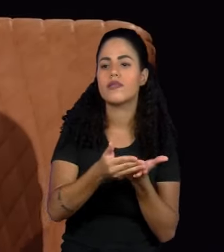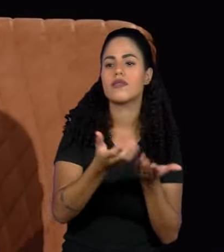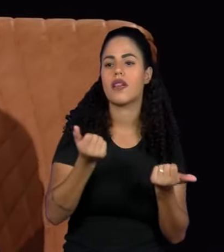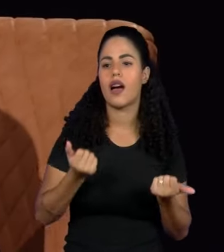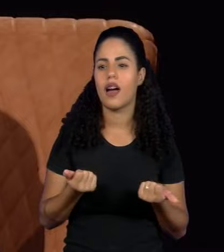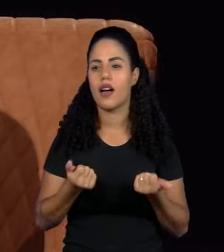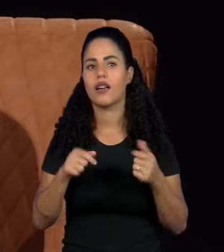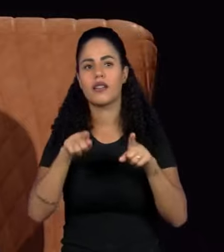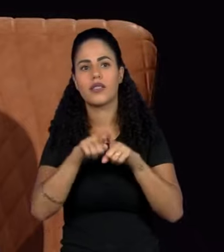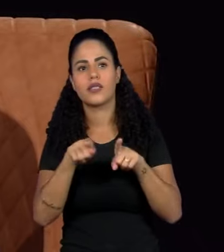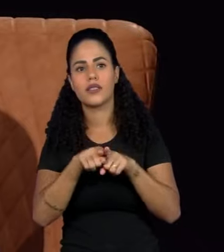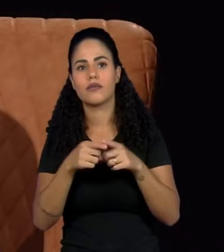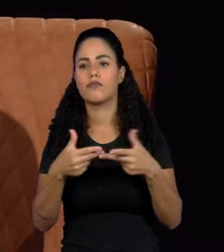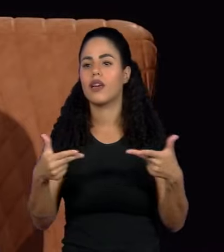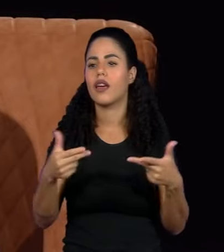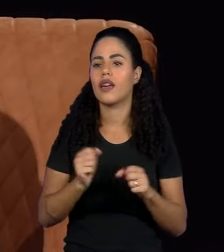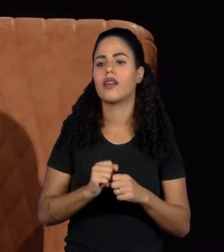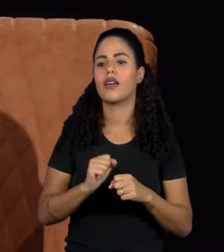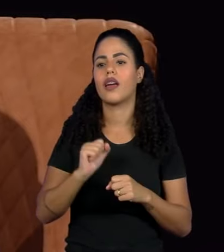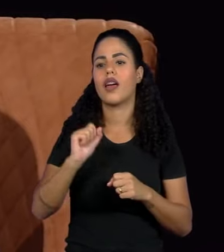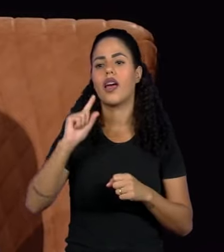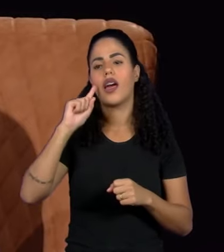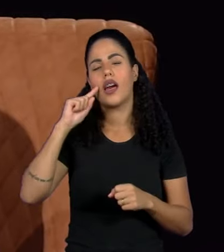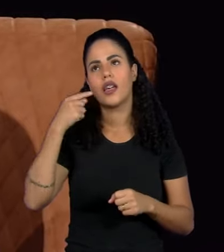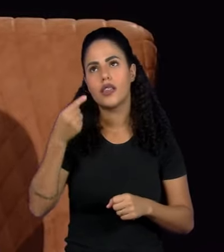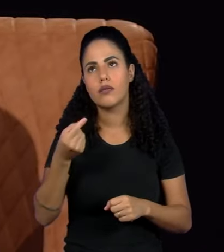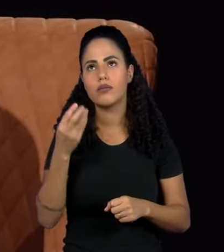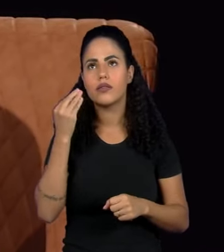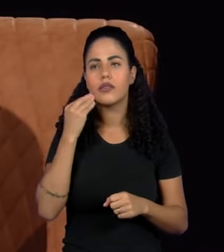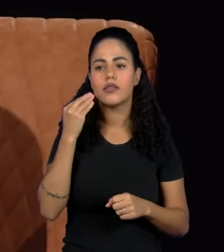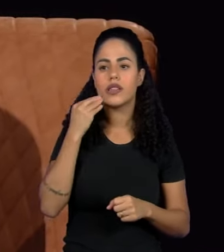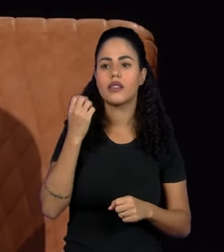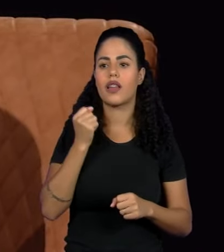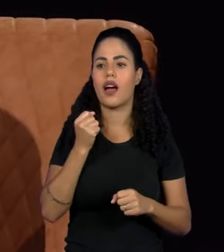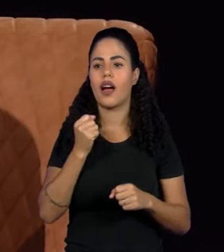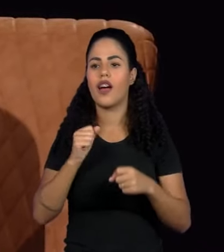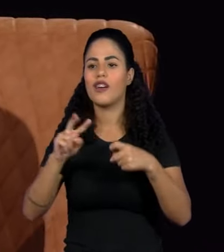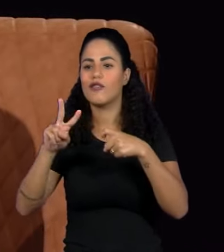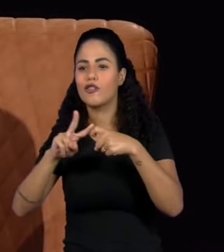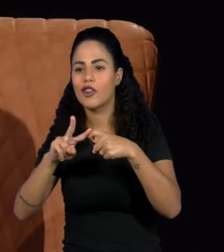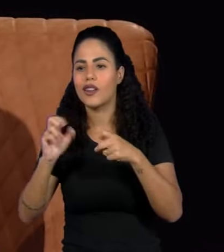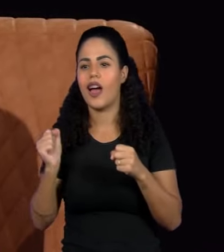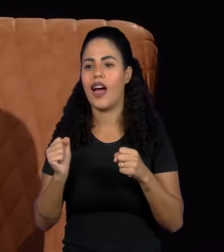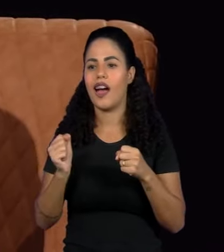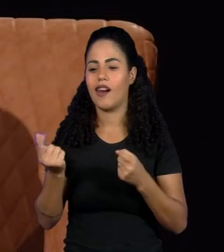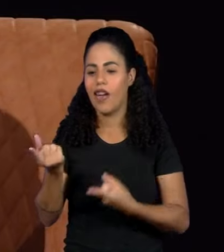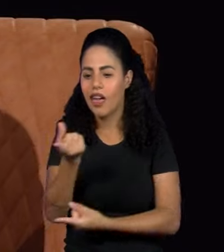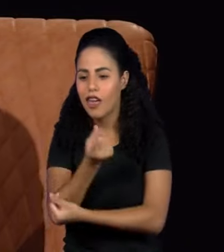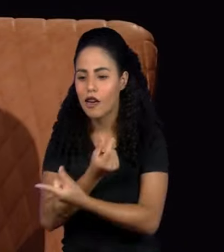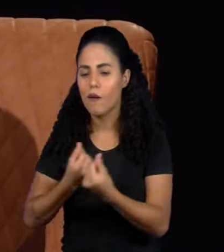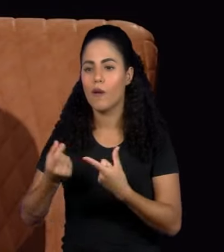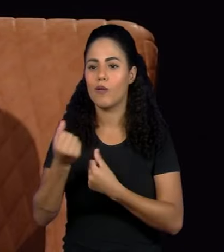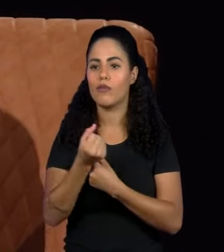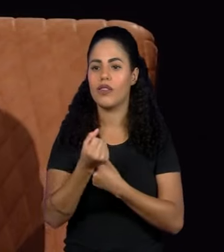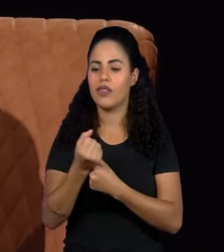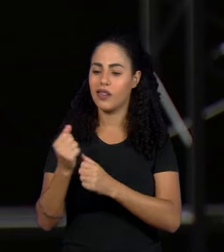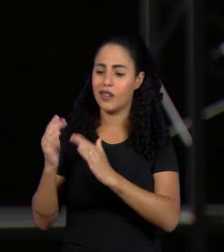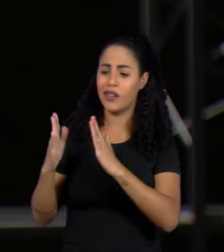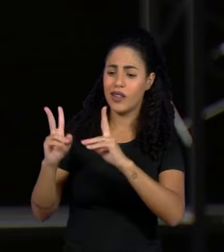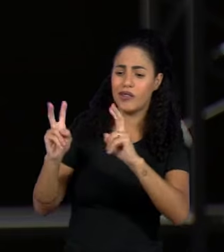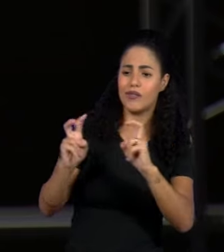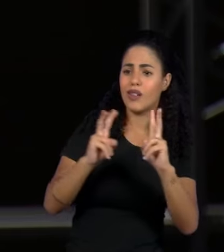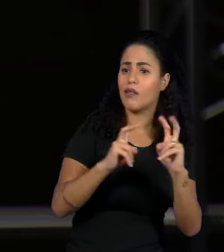adolescente. Depois prestei zootecnia, veterinária, agronomia. Só entrei em escolas no interior. Você estava